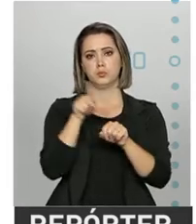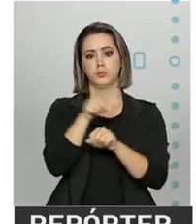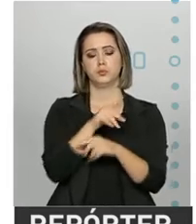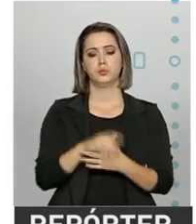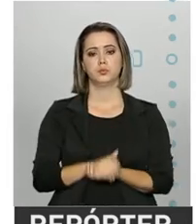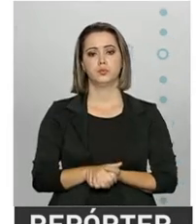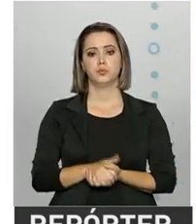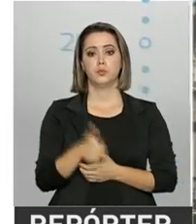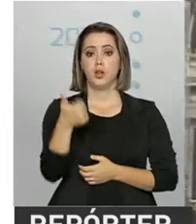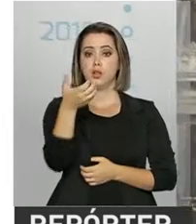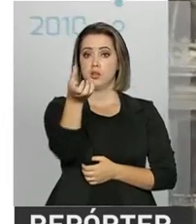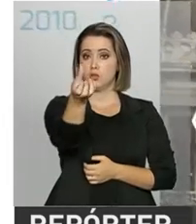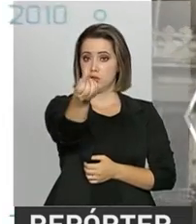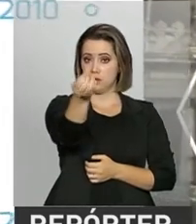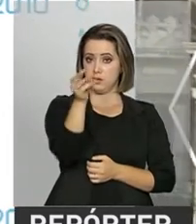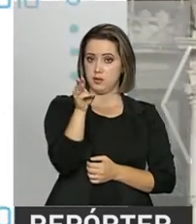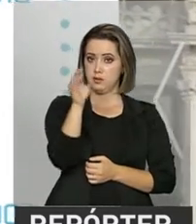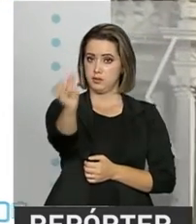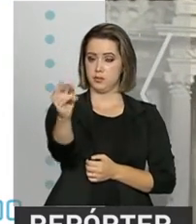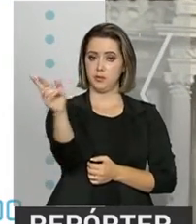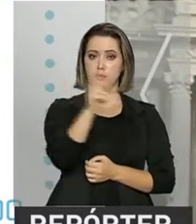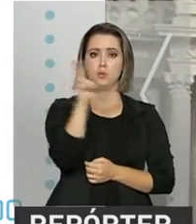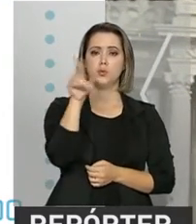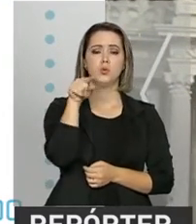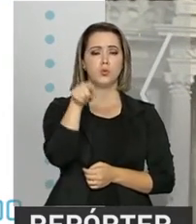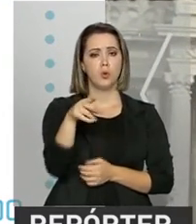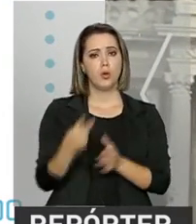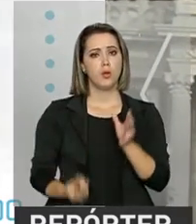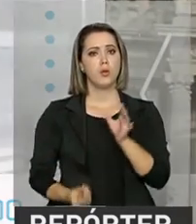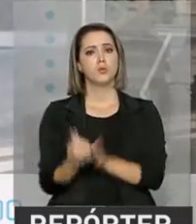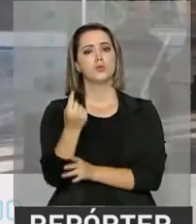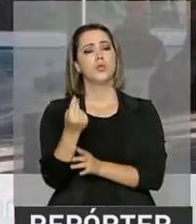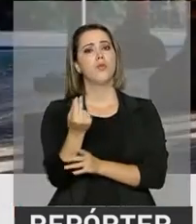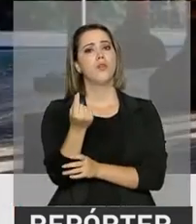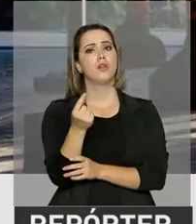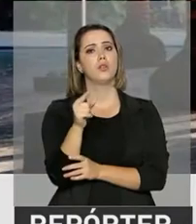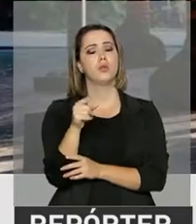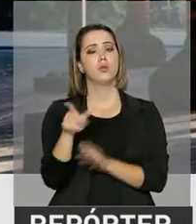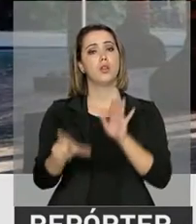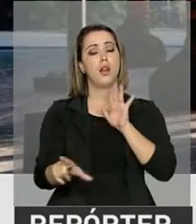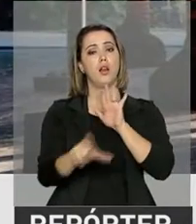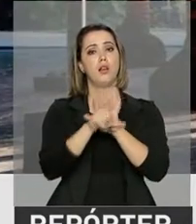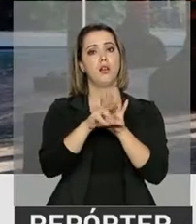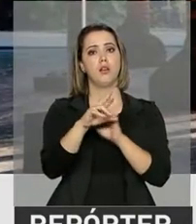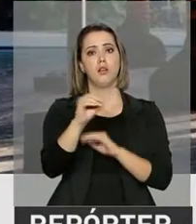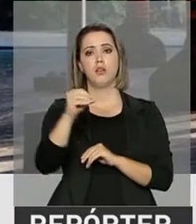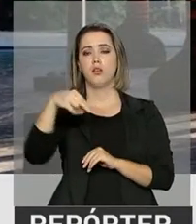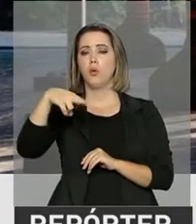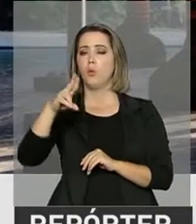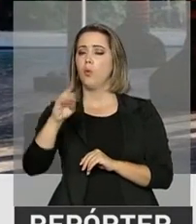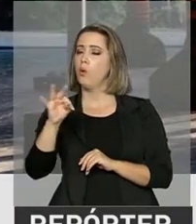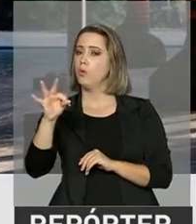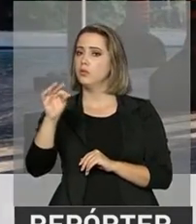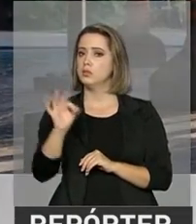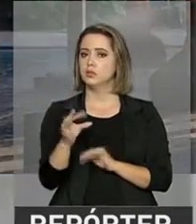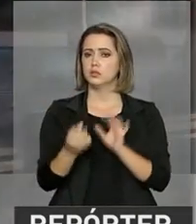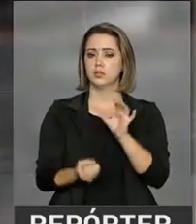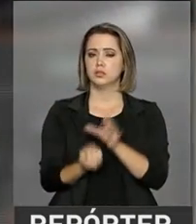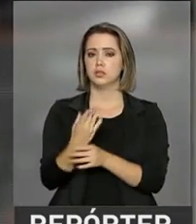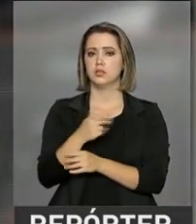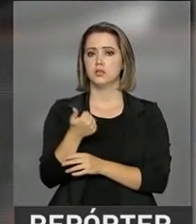16 bilhões de reais esse é o valor captado pela lei rouanet desde sua criação em